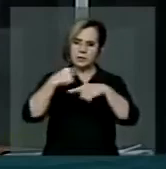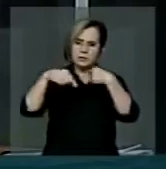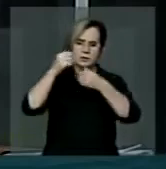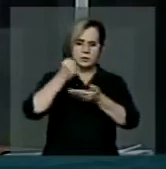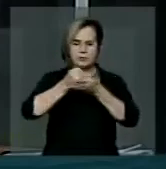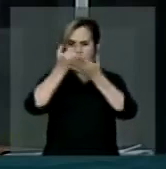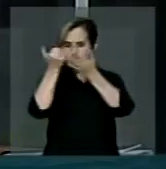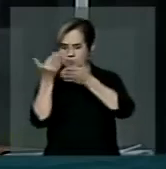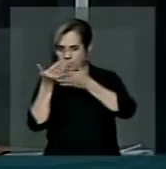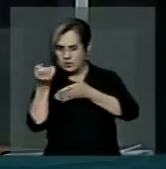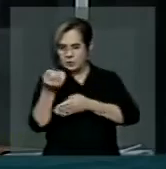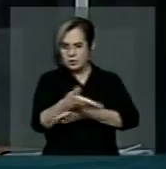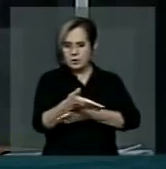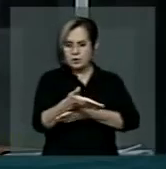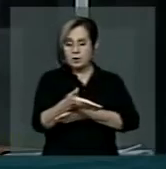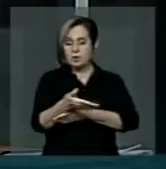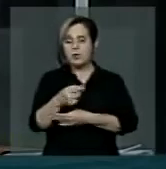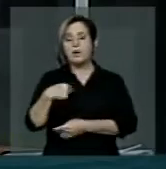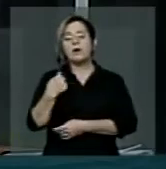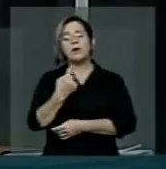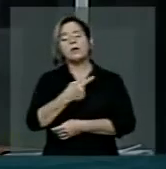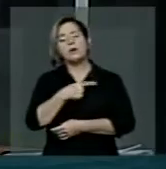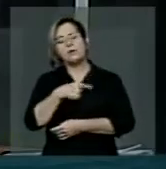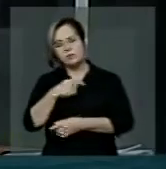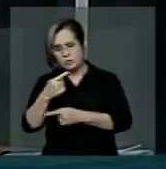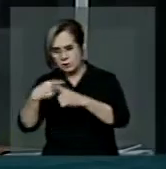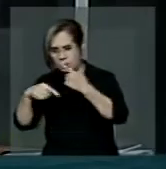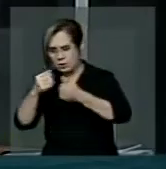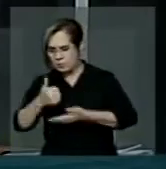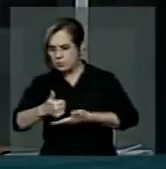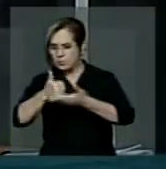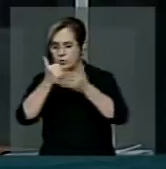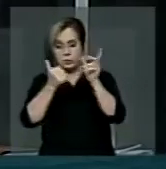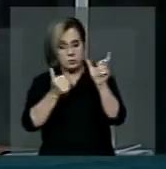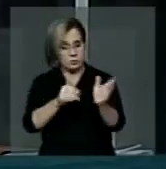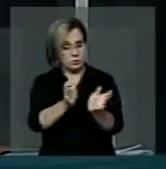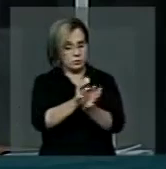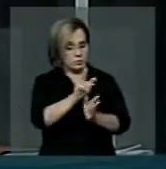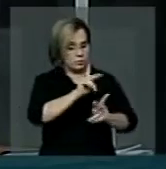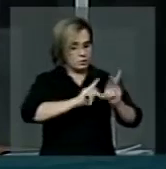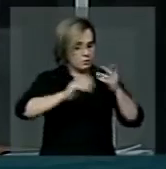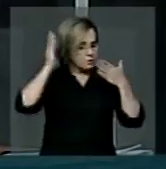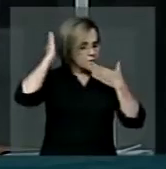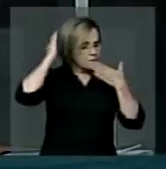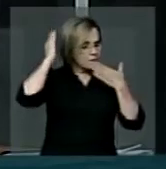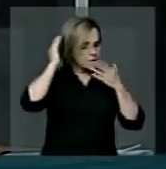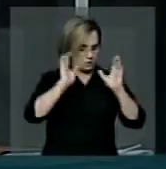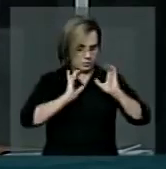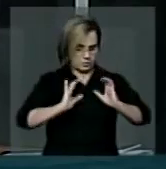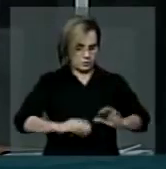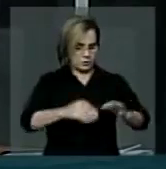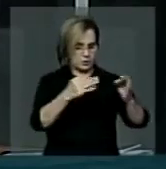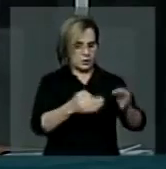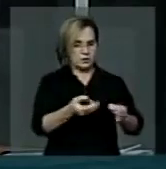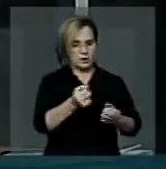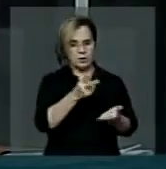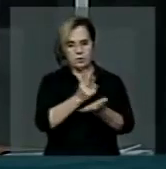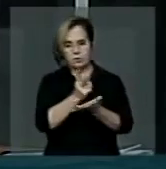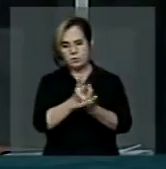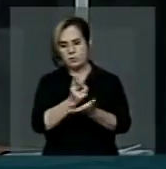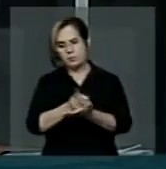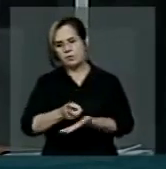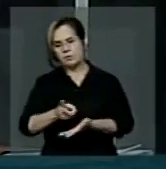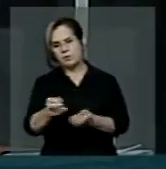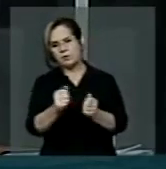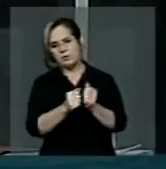Afinal, estamos atuando para fortalecê-los como cidadãos ou para perpetuar a representação